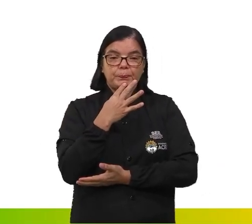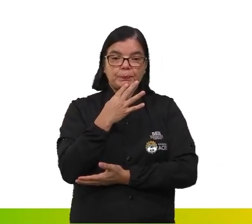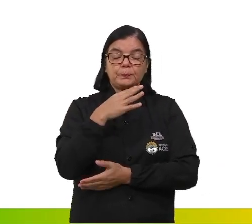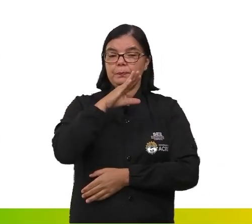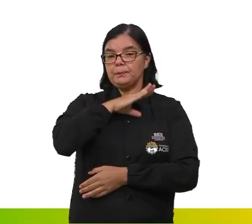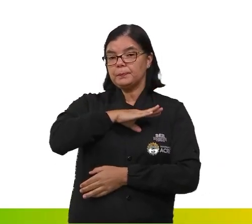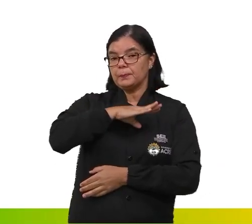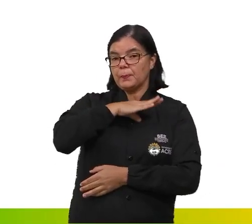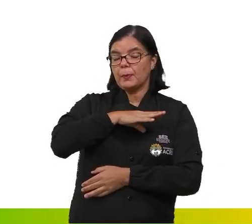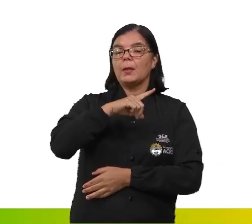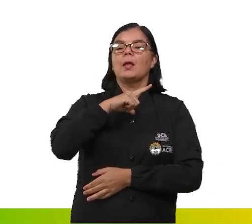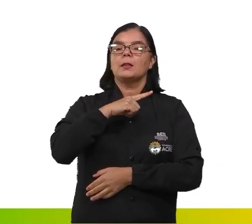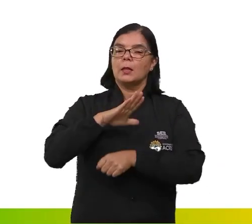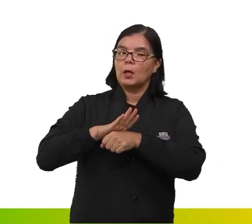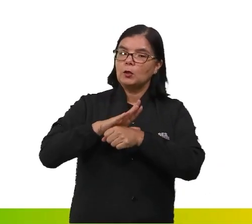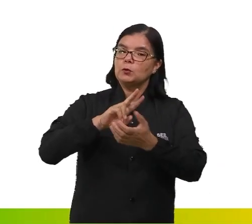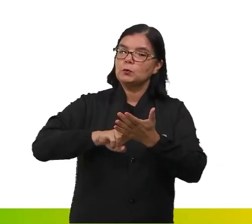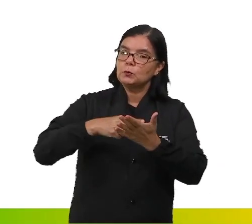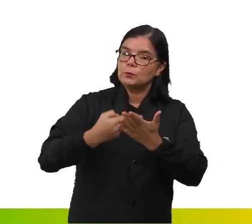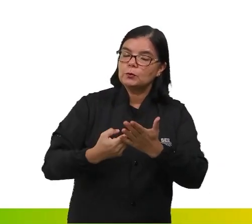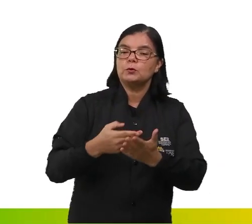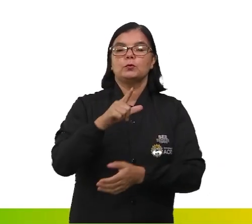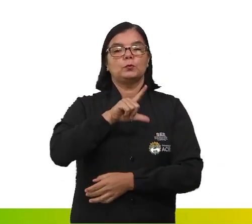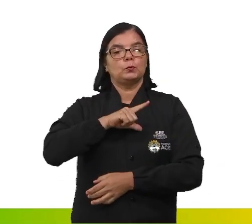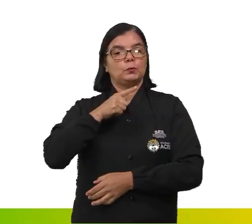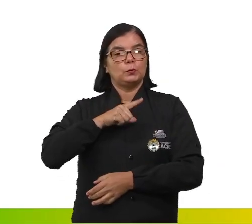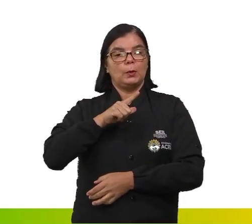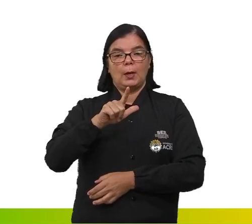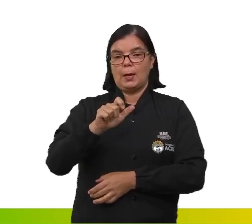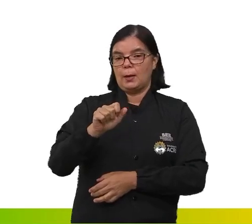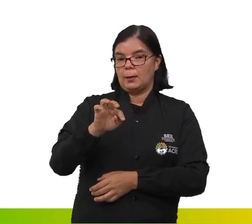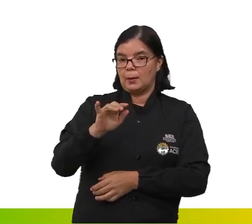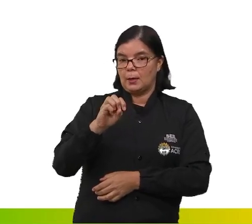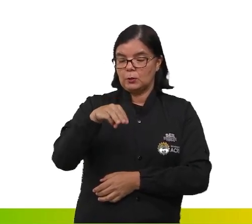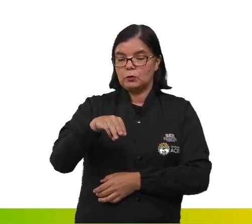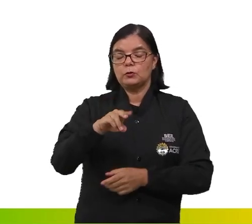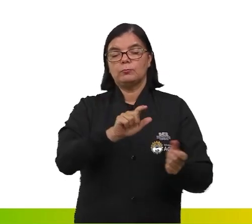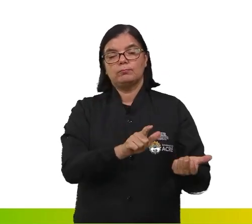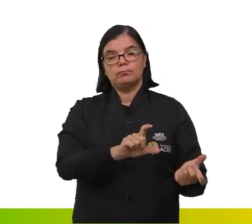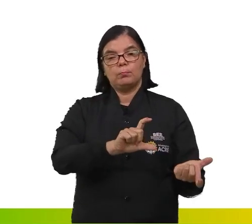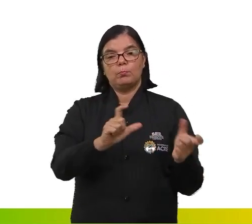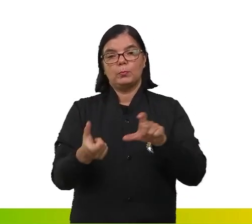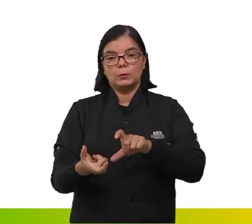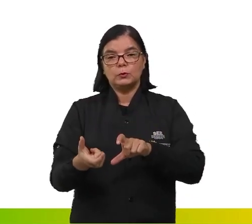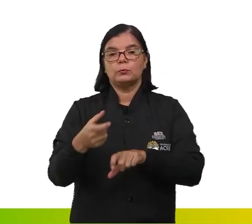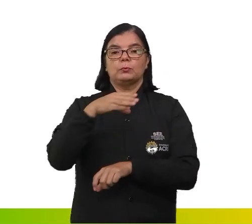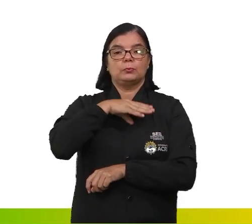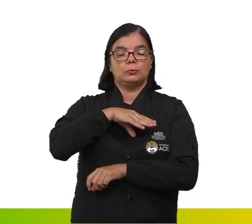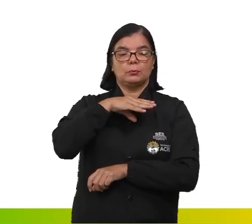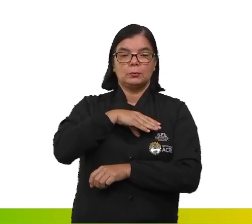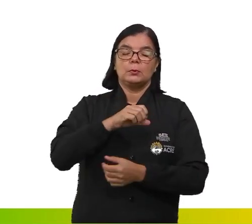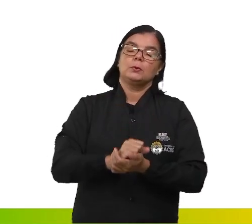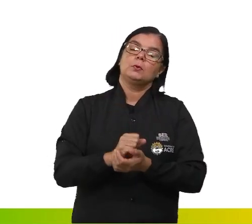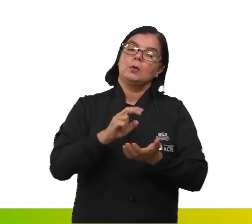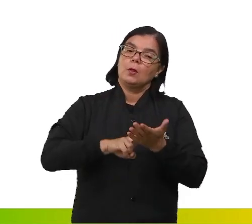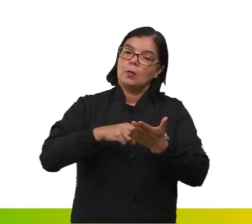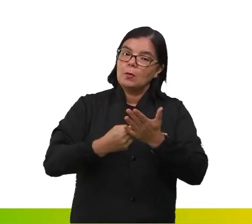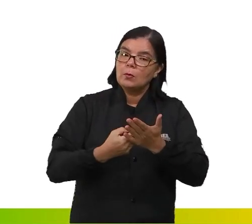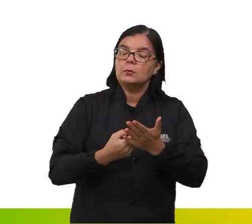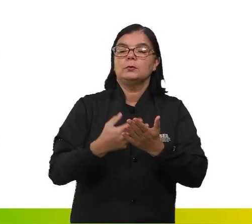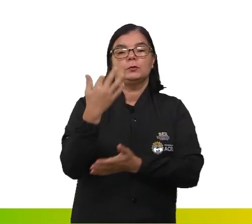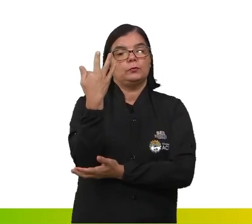língua portuguesa, teve uma tradição do latim para a língua portuguesa. E aqui ela traduziu, logicamente, para a